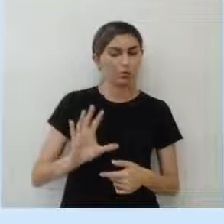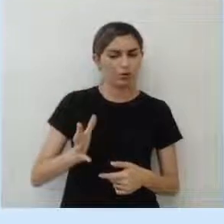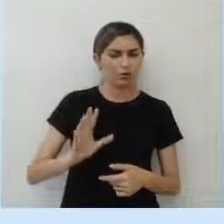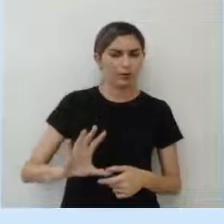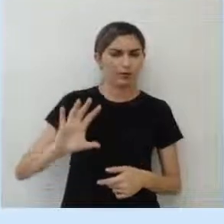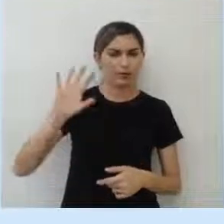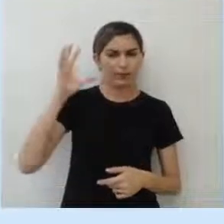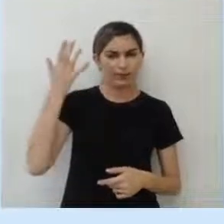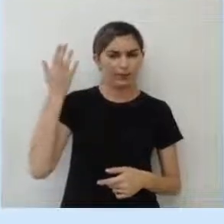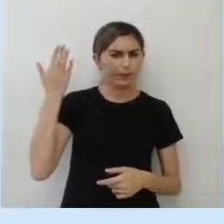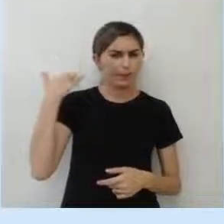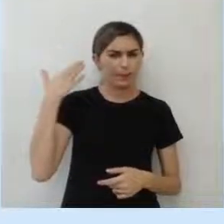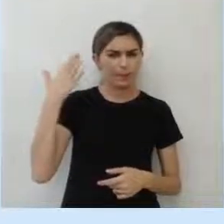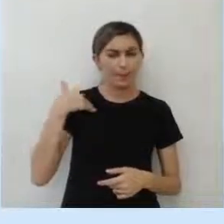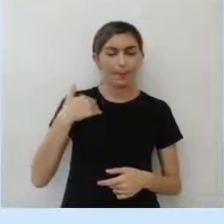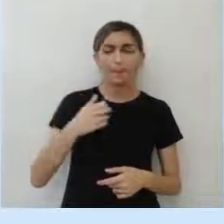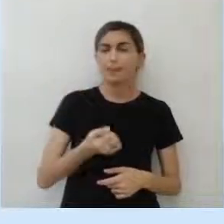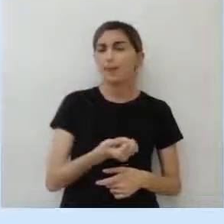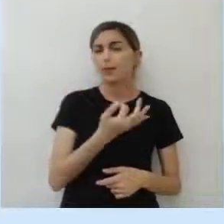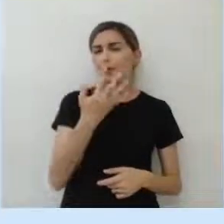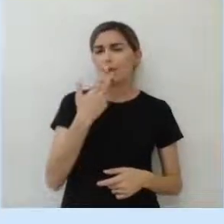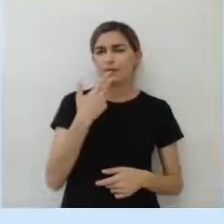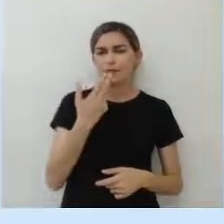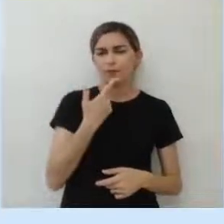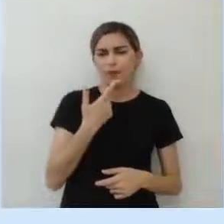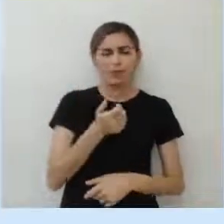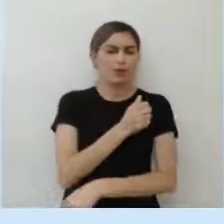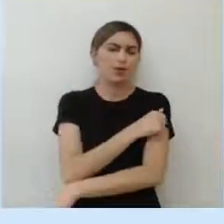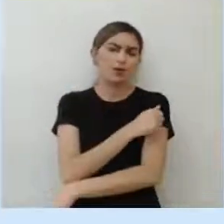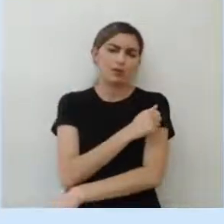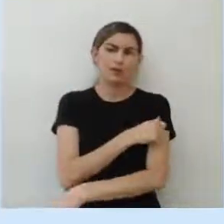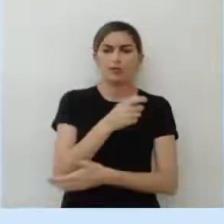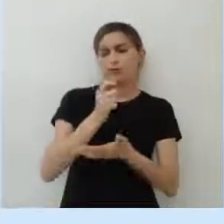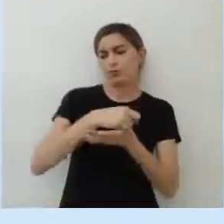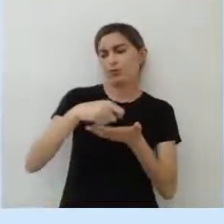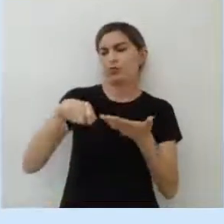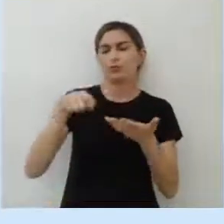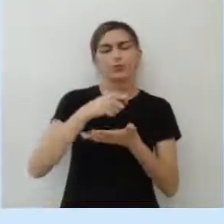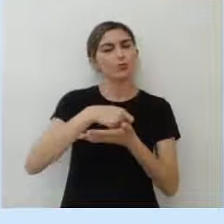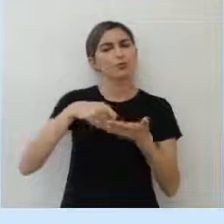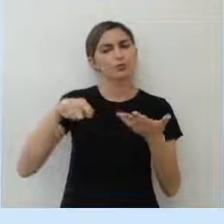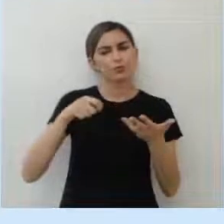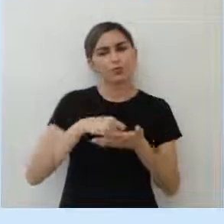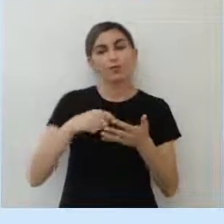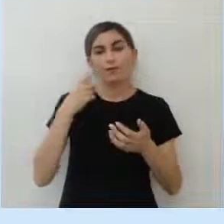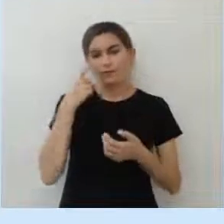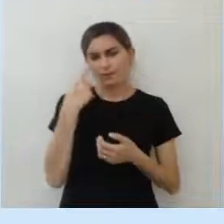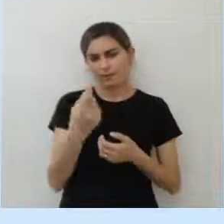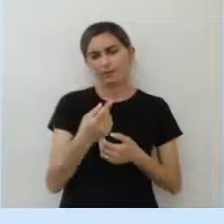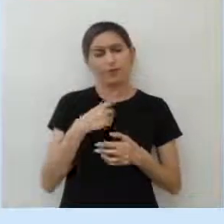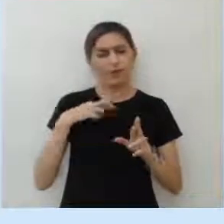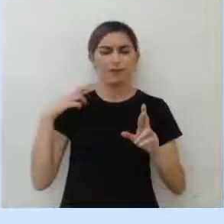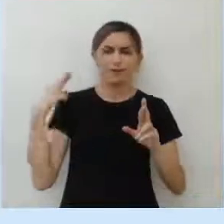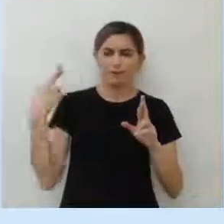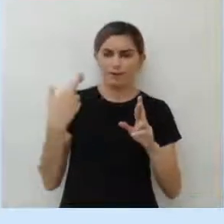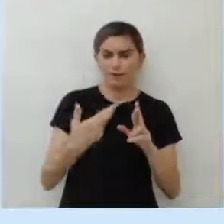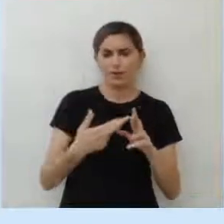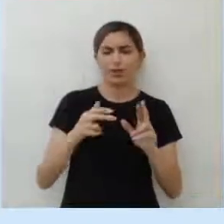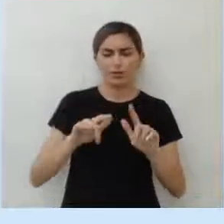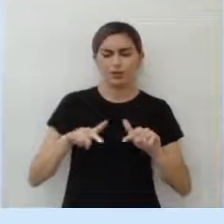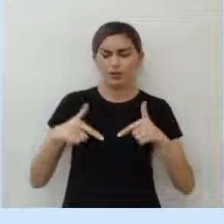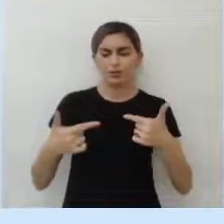aconteceu, que ficou no passado. Quando eu falo os alunos escreverão, veja que eu estou me referindo a uma